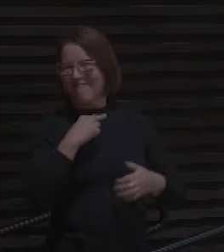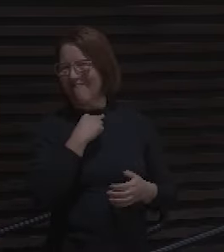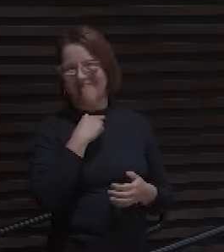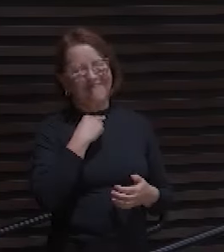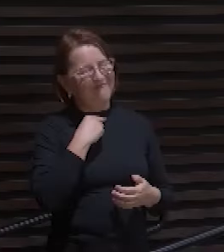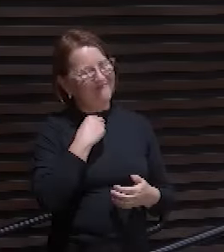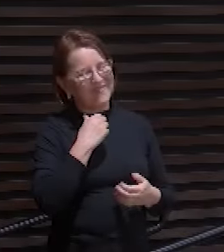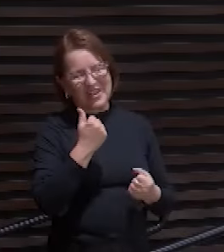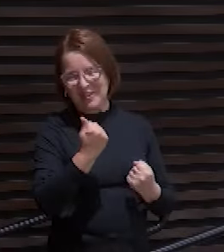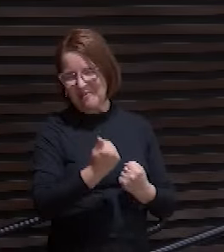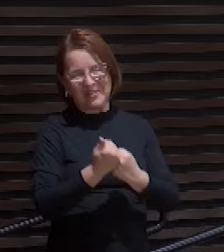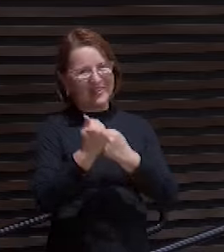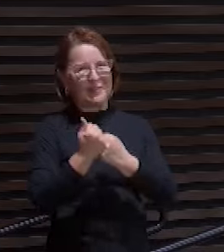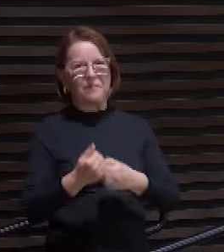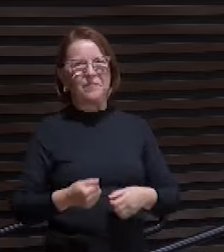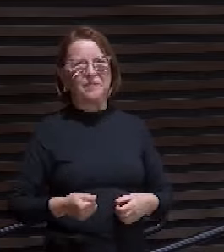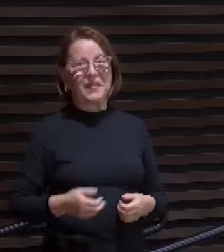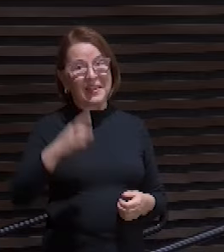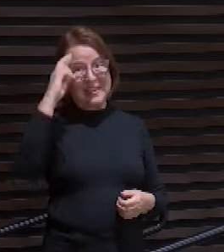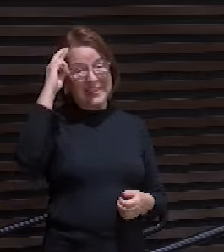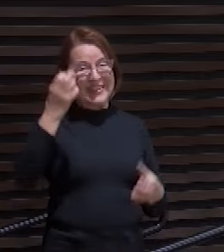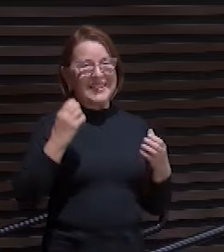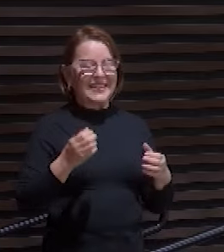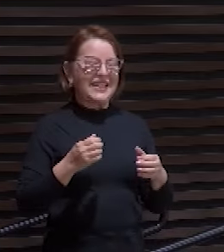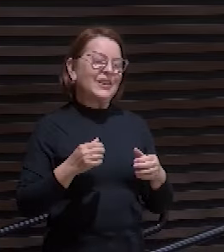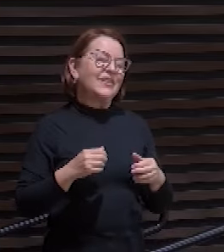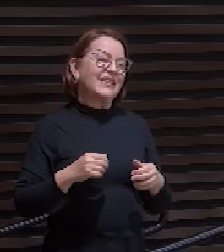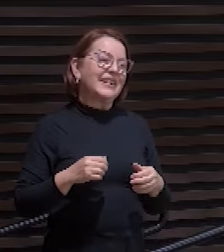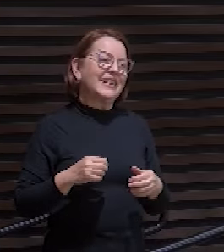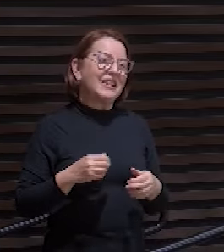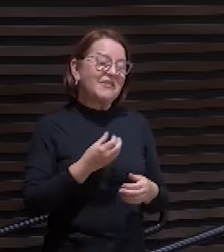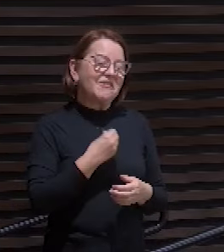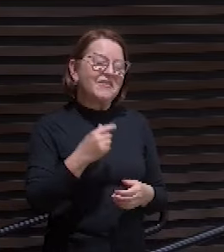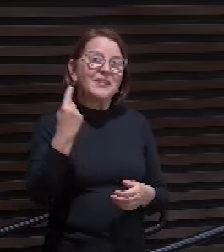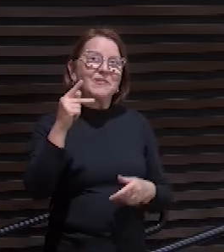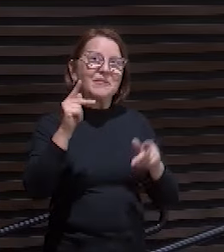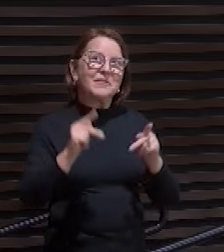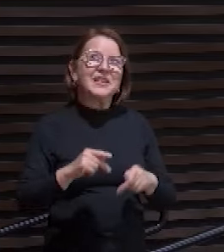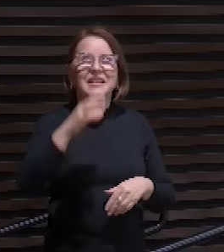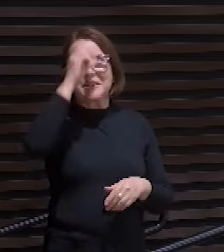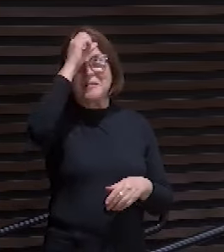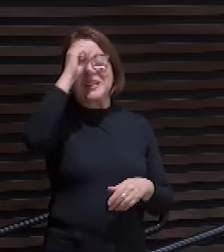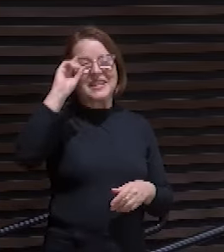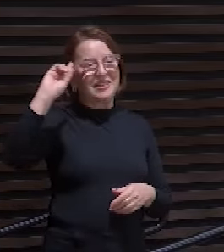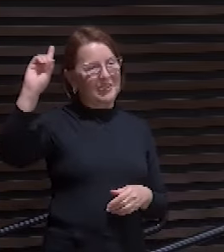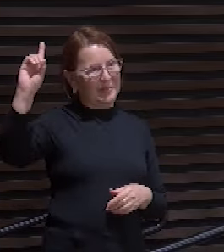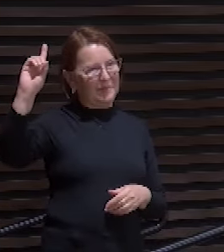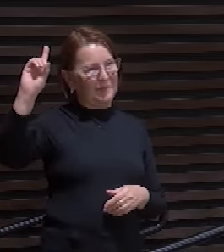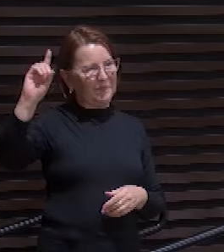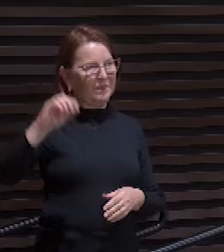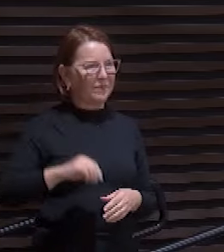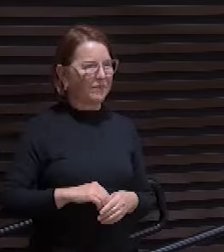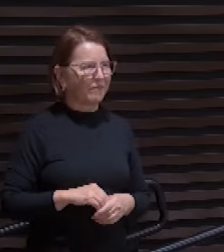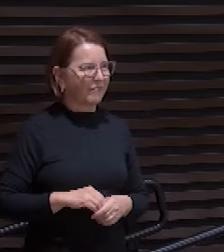quero aprender de ti. Aliás, Jesus mandou aprender de quem? Dele mesmo.